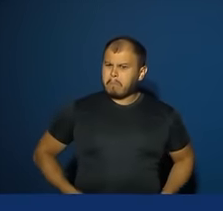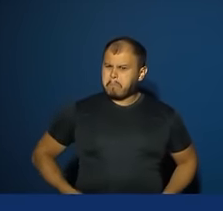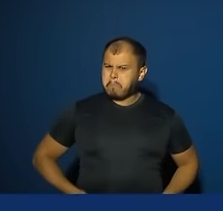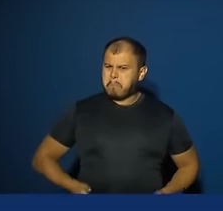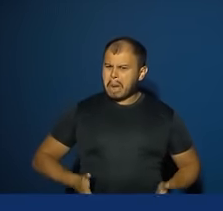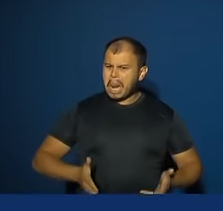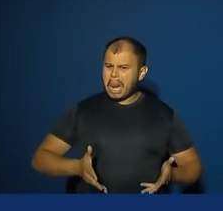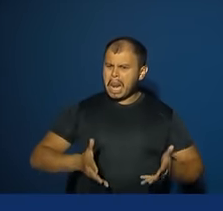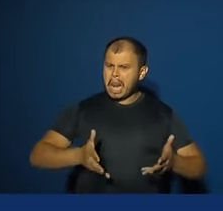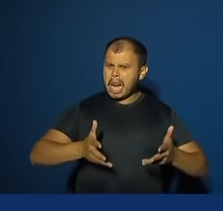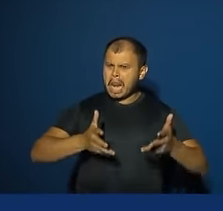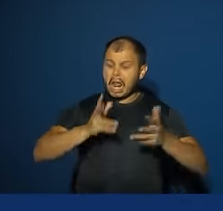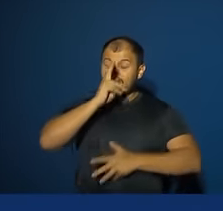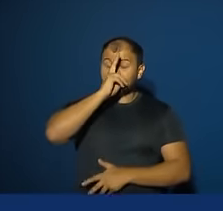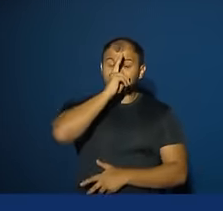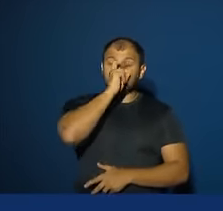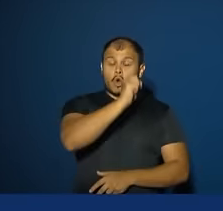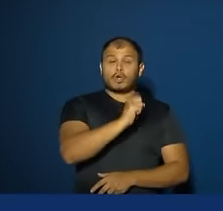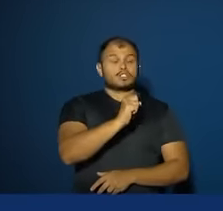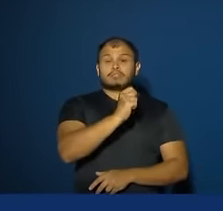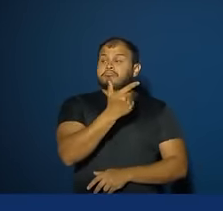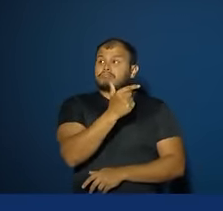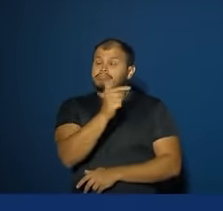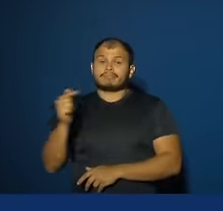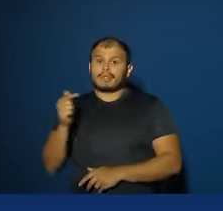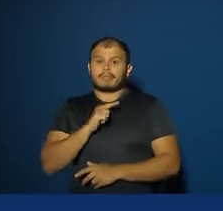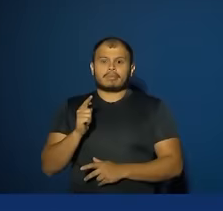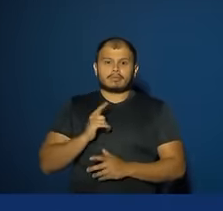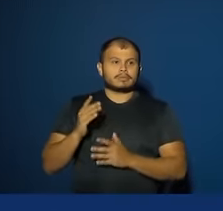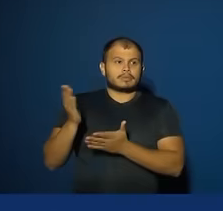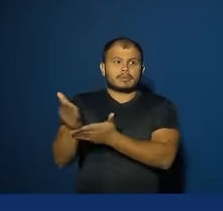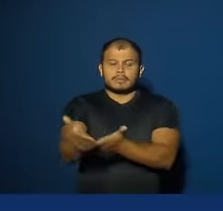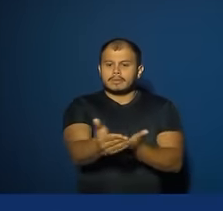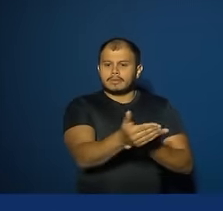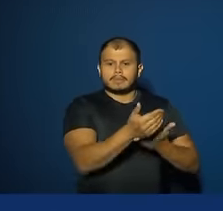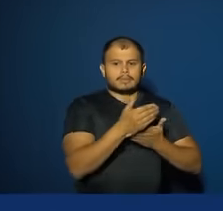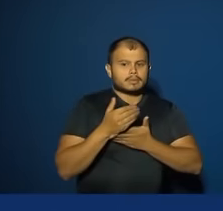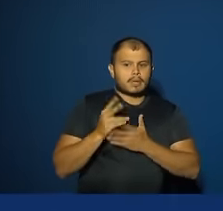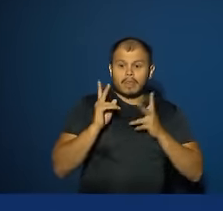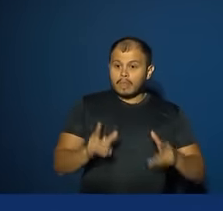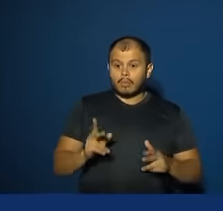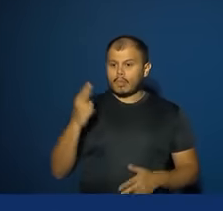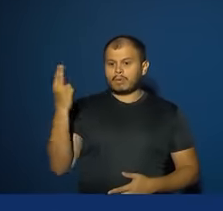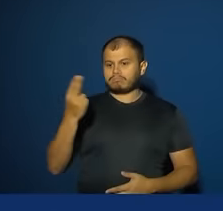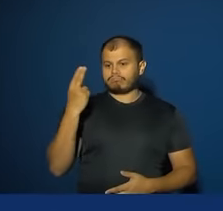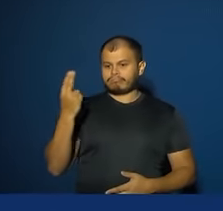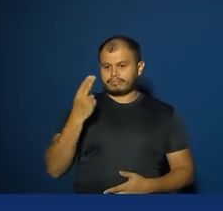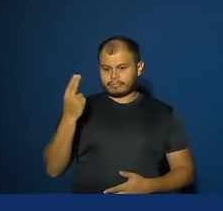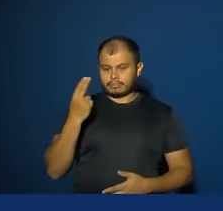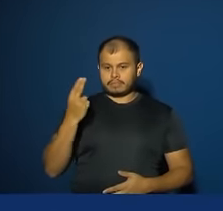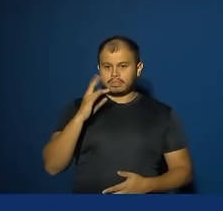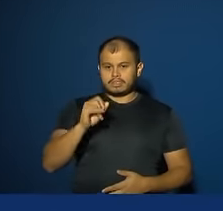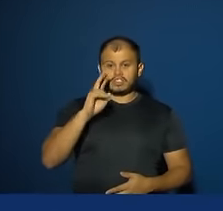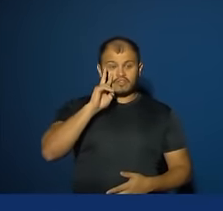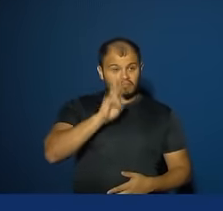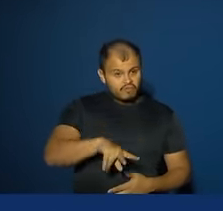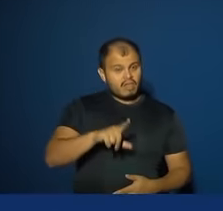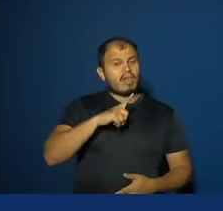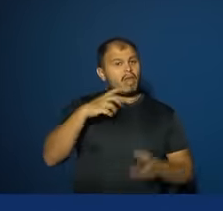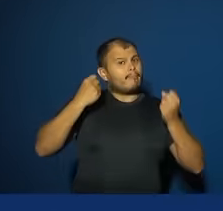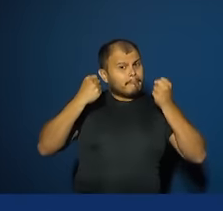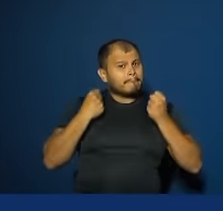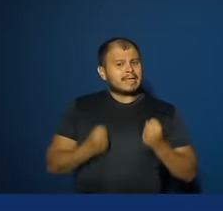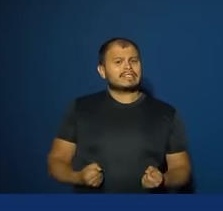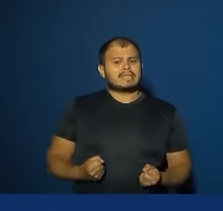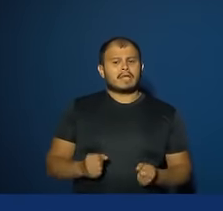públicos que não está sendo correspondido pela arrecadação se tentarem é uma carga que quebra o lombo do burro como que